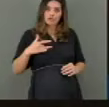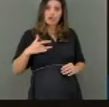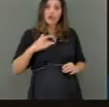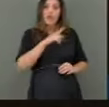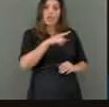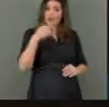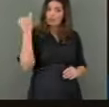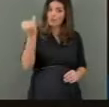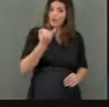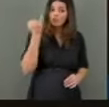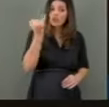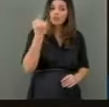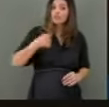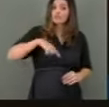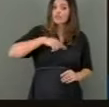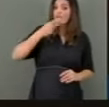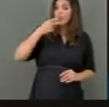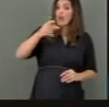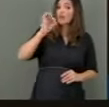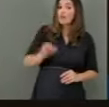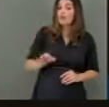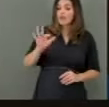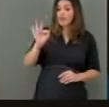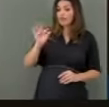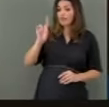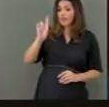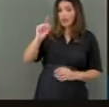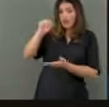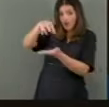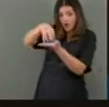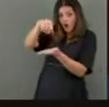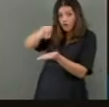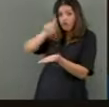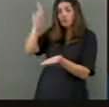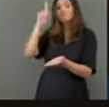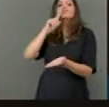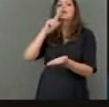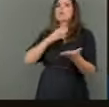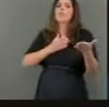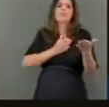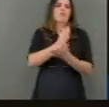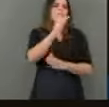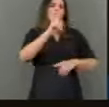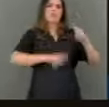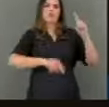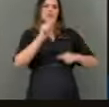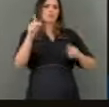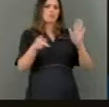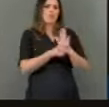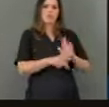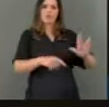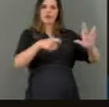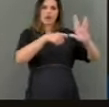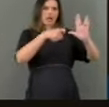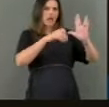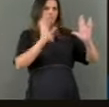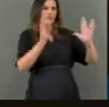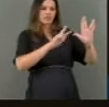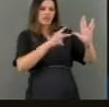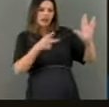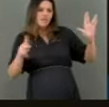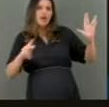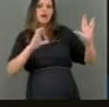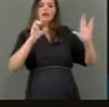é importante nós ressaltarmos que o FDA não aprovou nenhum outro produto de cannabis, derivado de cannabis